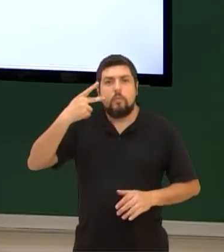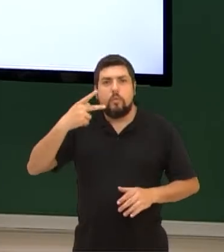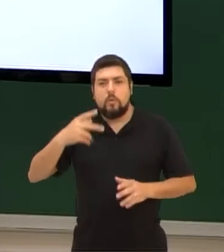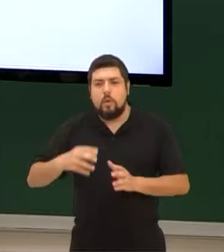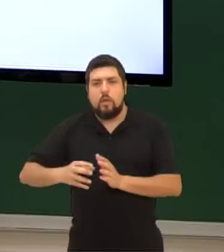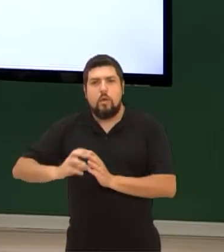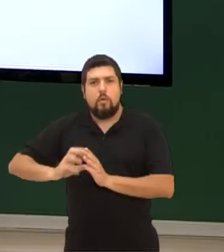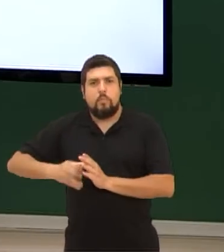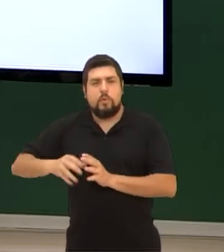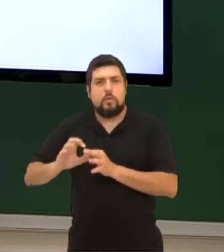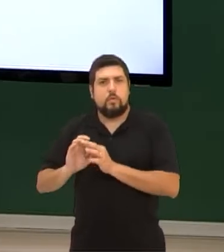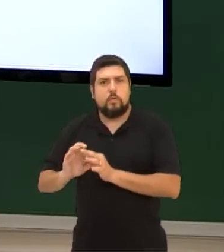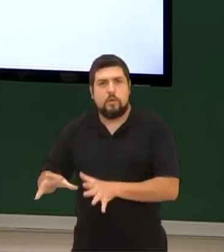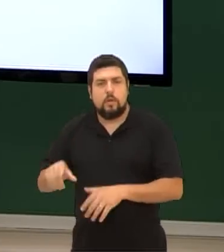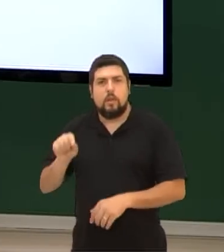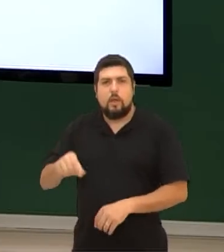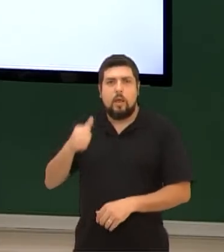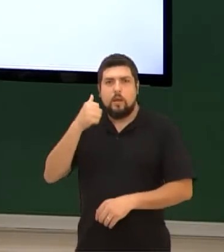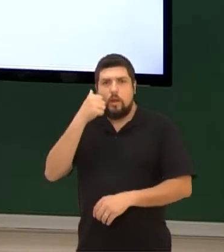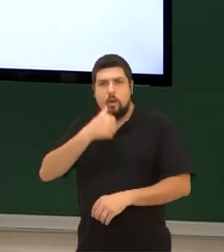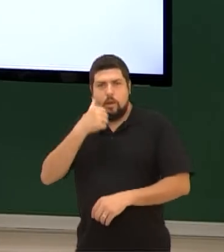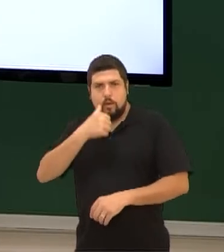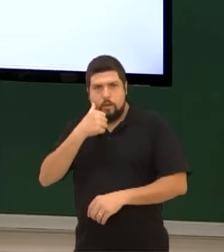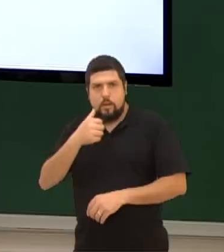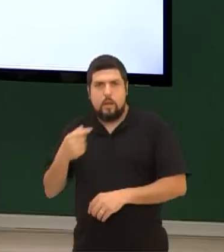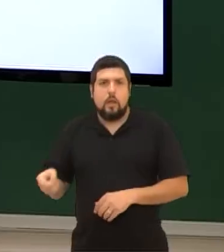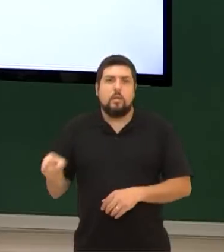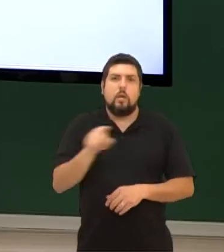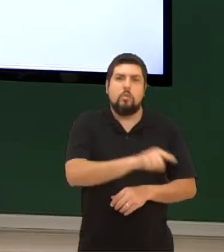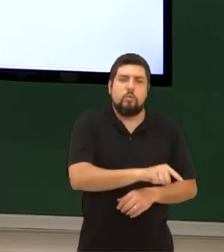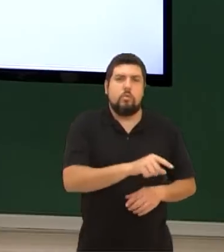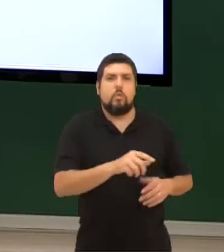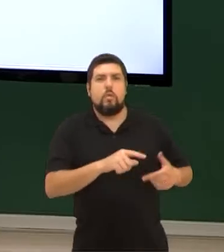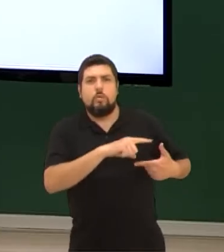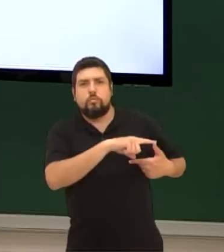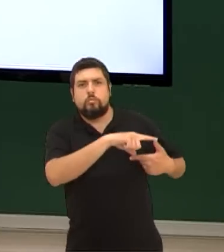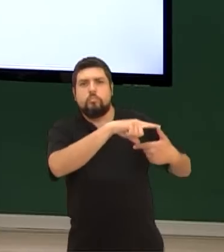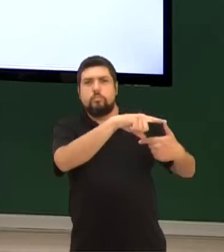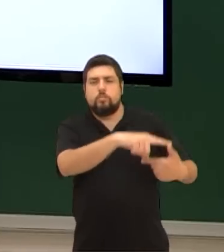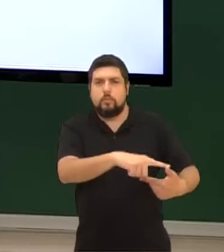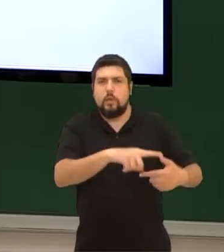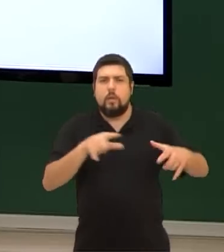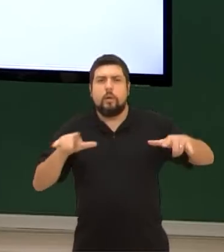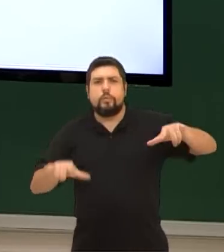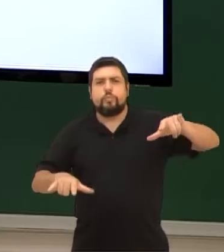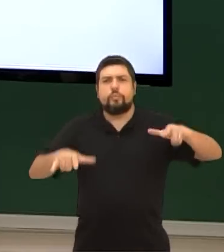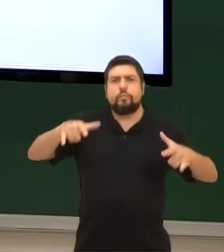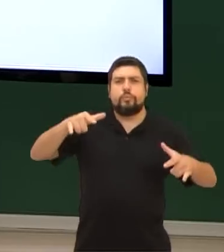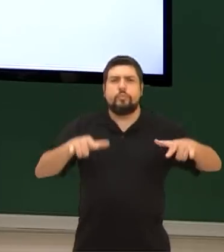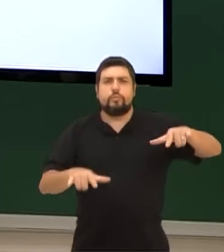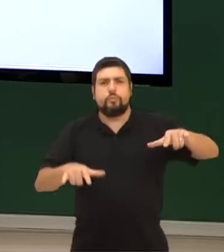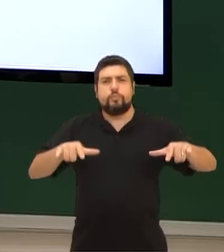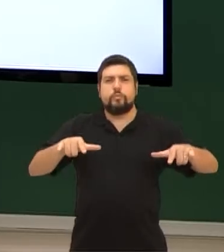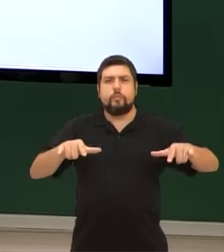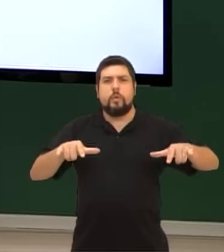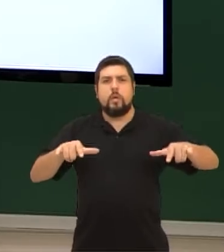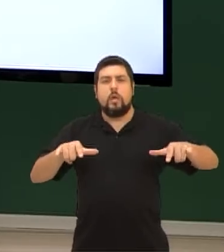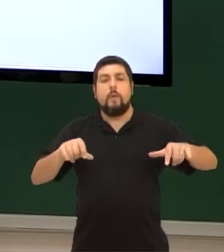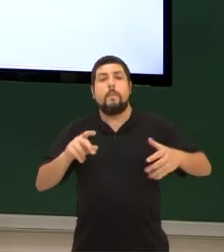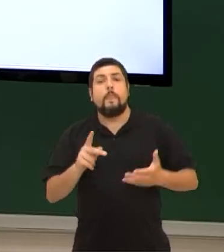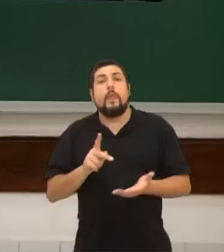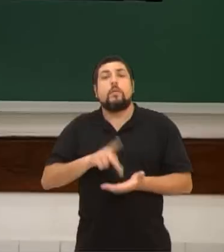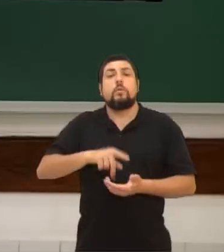aqui representado pela mulher, o Partido Liberal, aqui o Partido Conservador, e o que faz girar esse carrossel